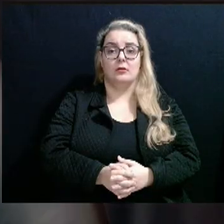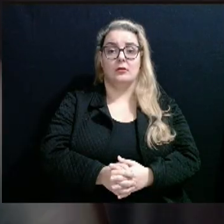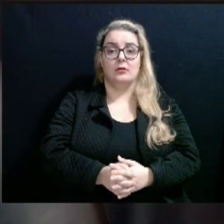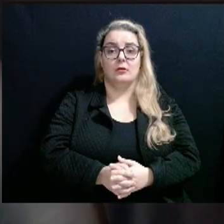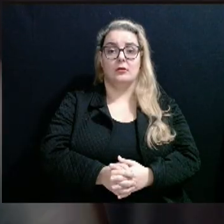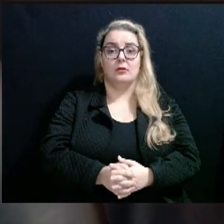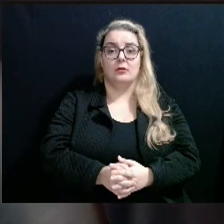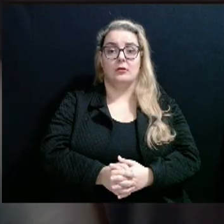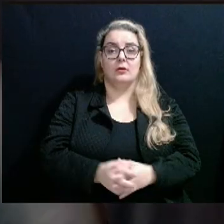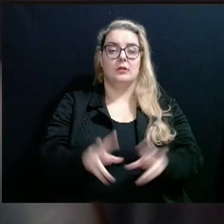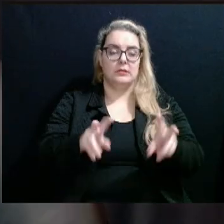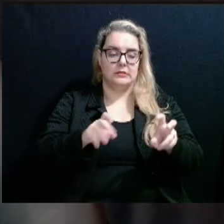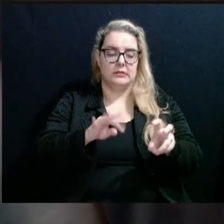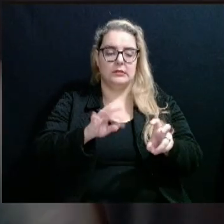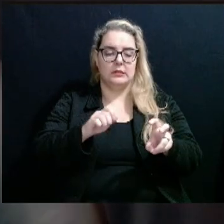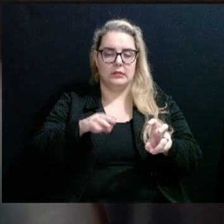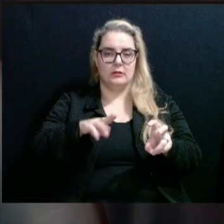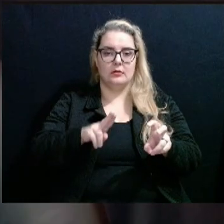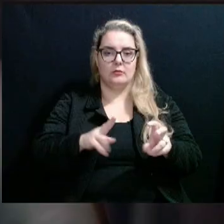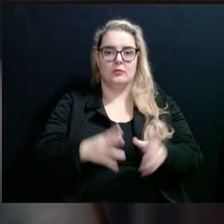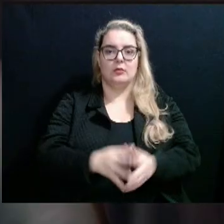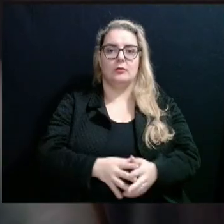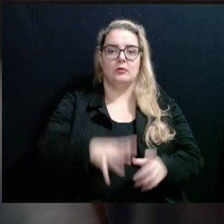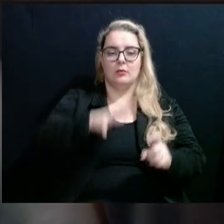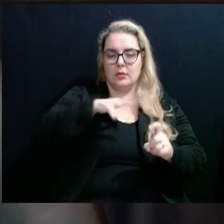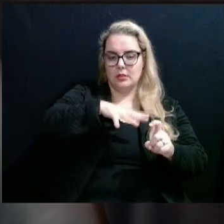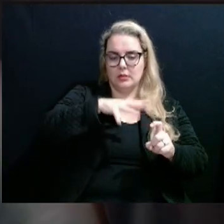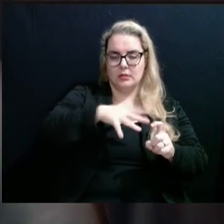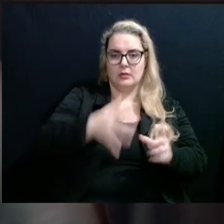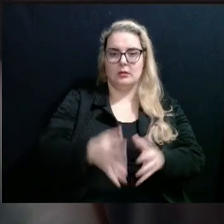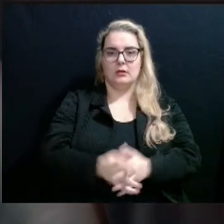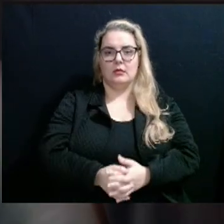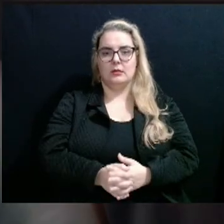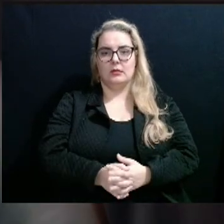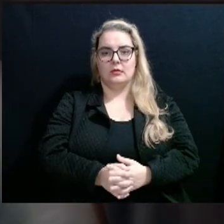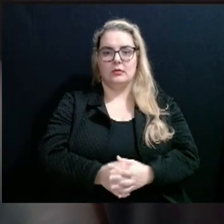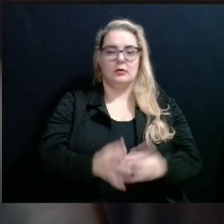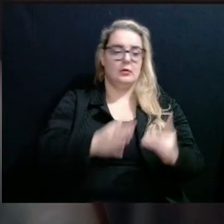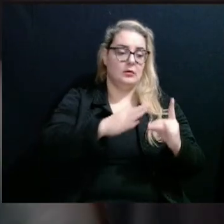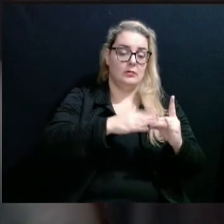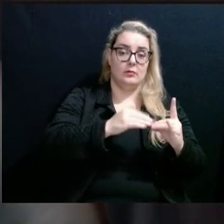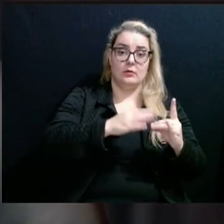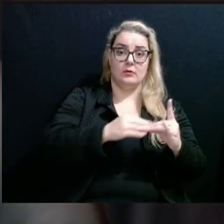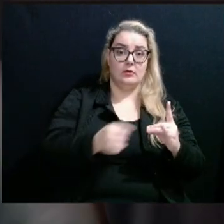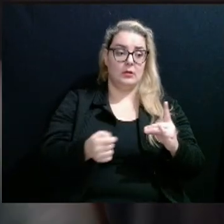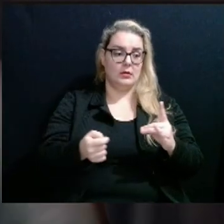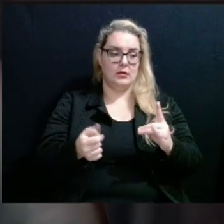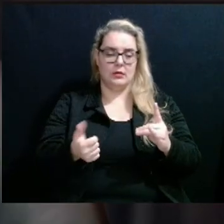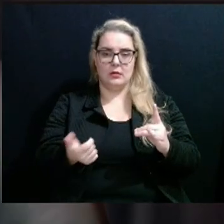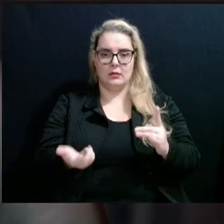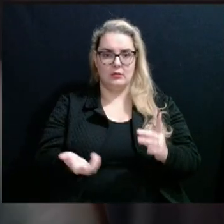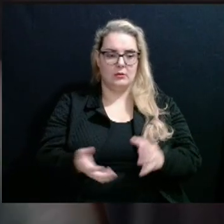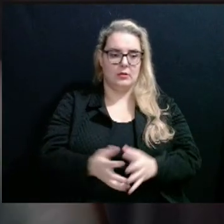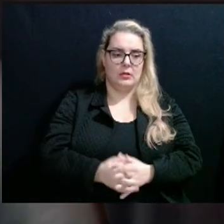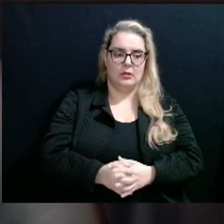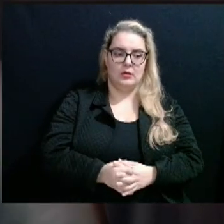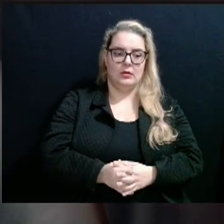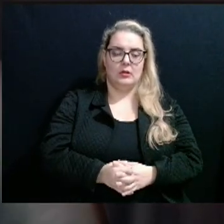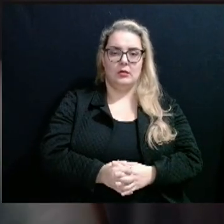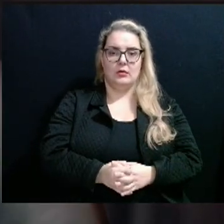esse mito de que veganismo é para poucos, Uhum. ou que, né, existe